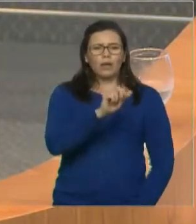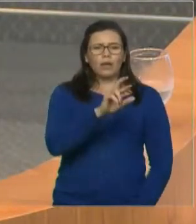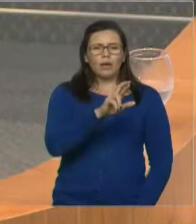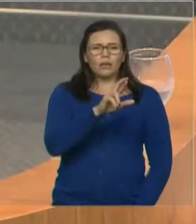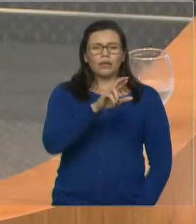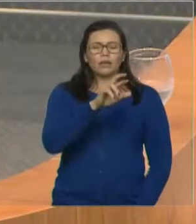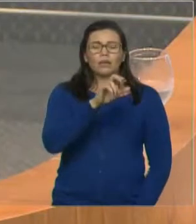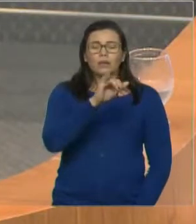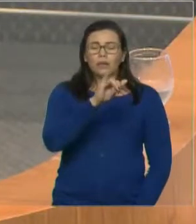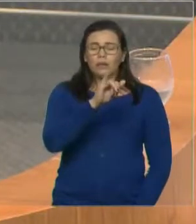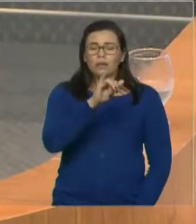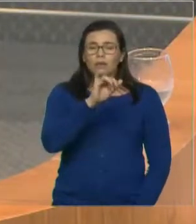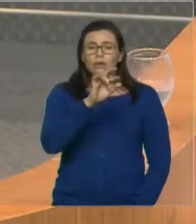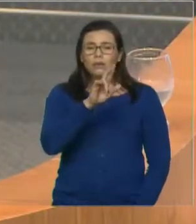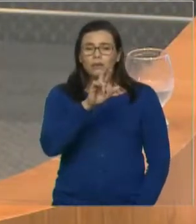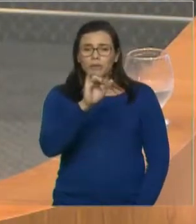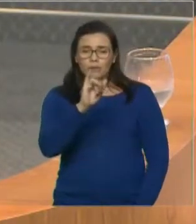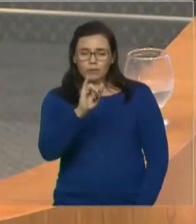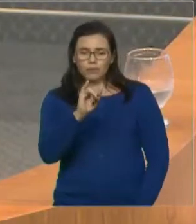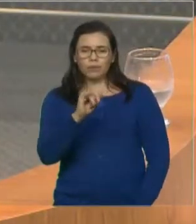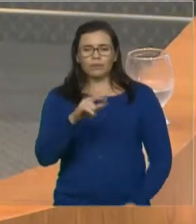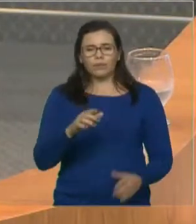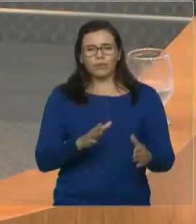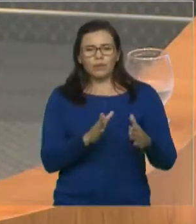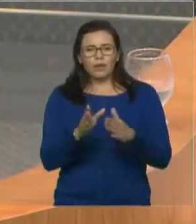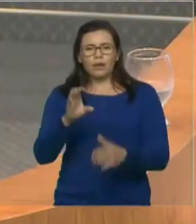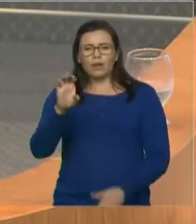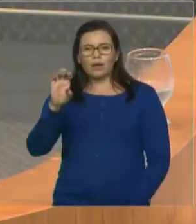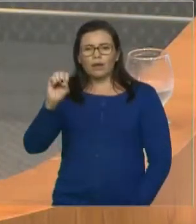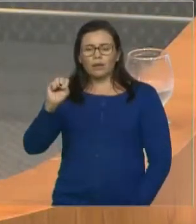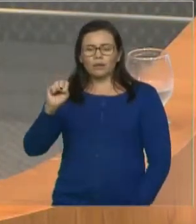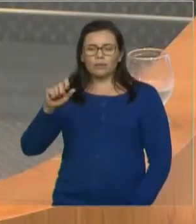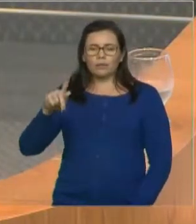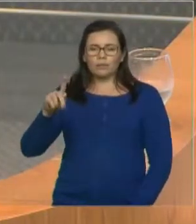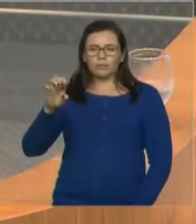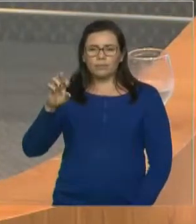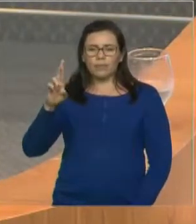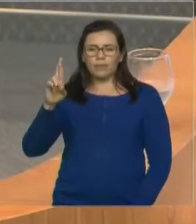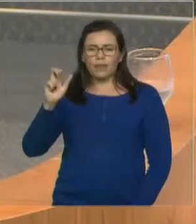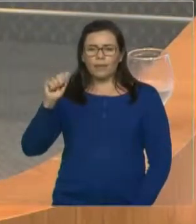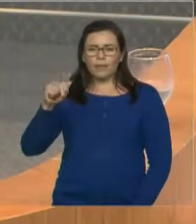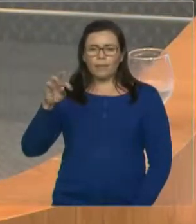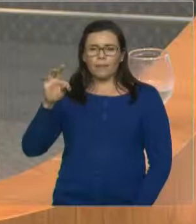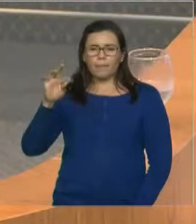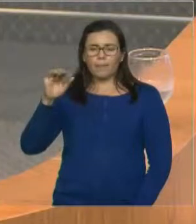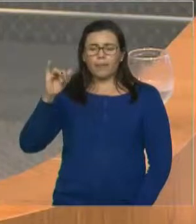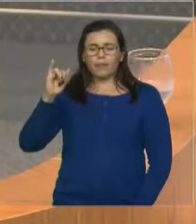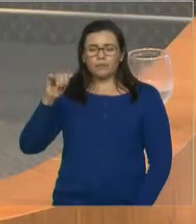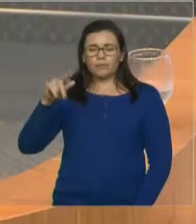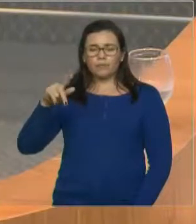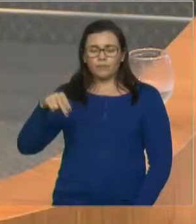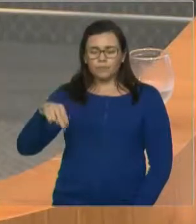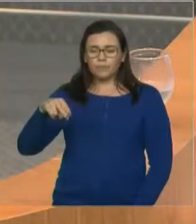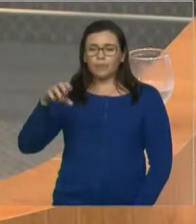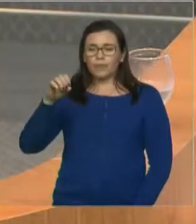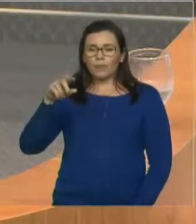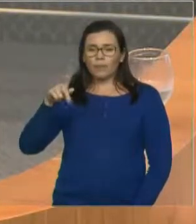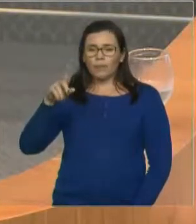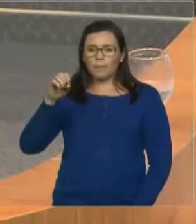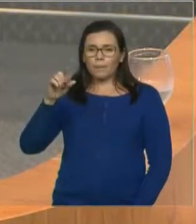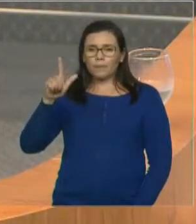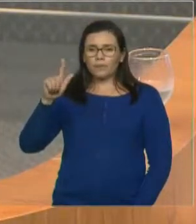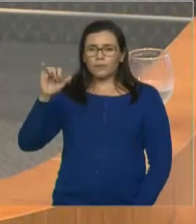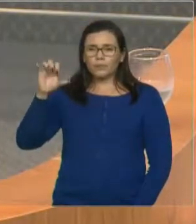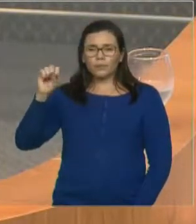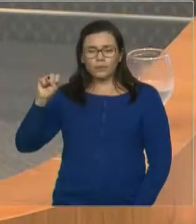MA agora, deputado Zito, está sendo reformada de Coroatá a Vargem Grande. Senhor presidente, para concluir. A